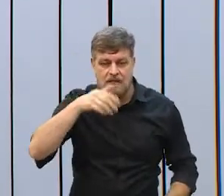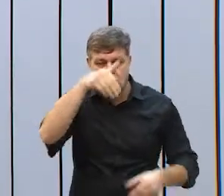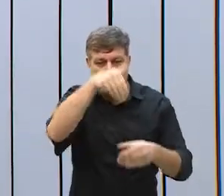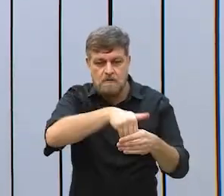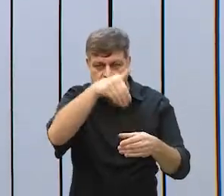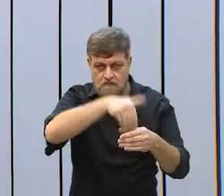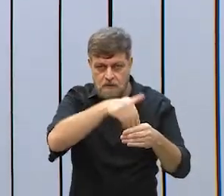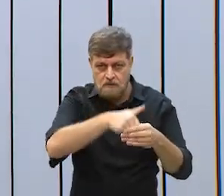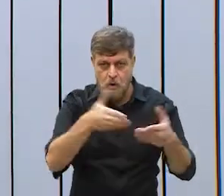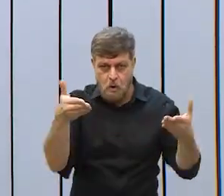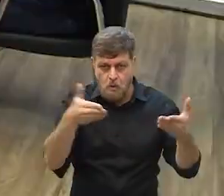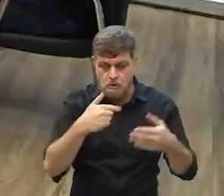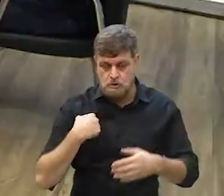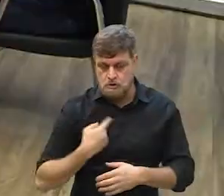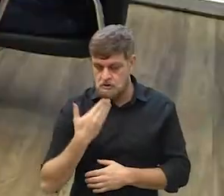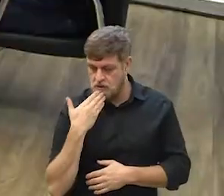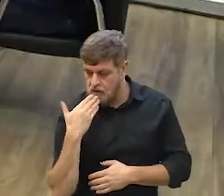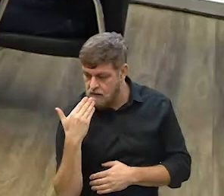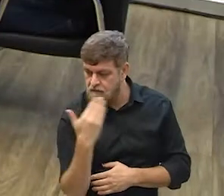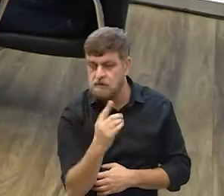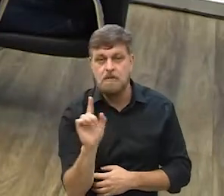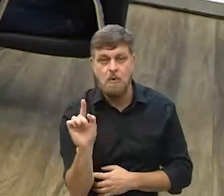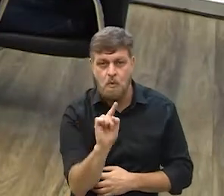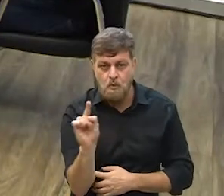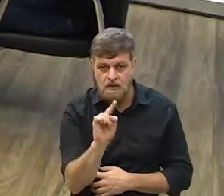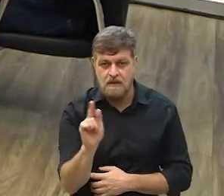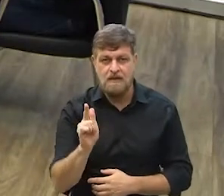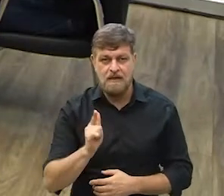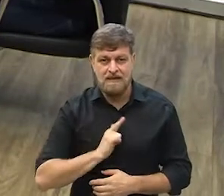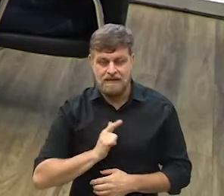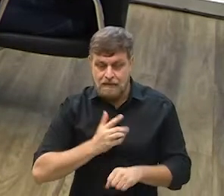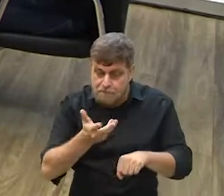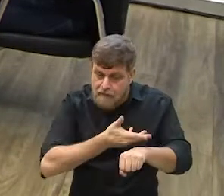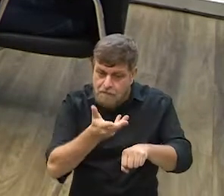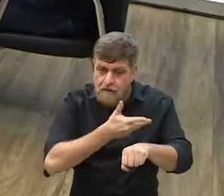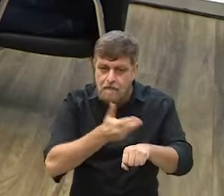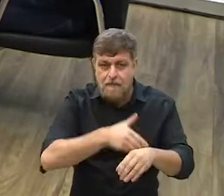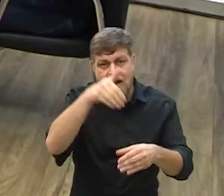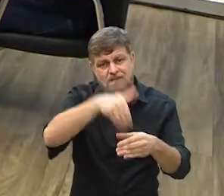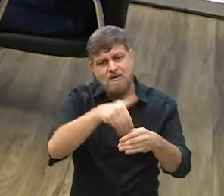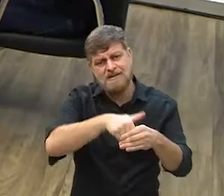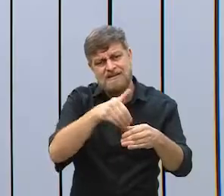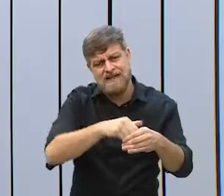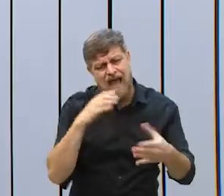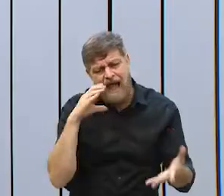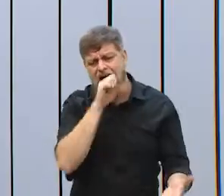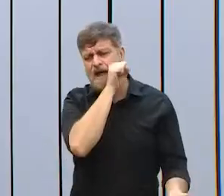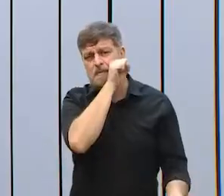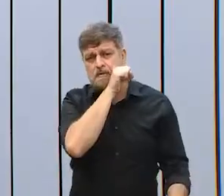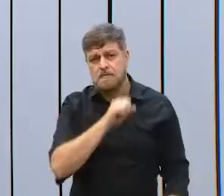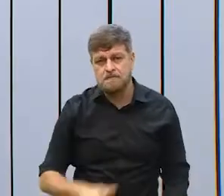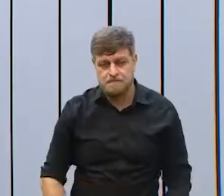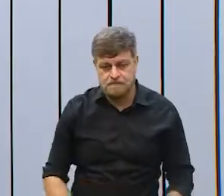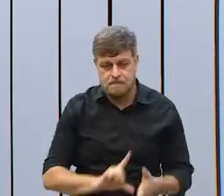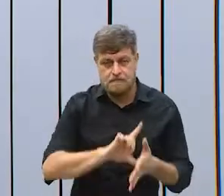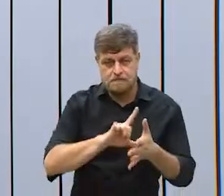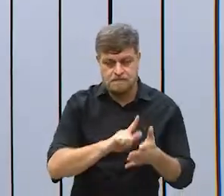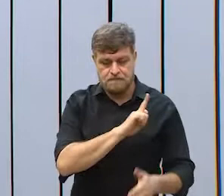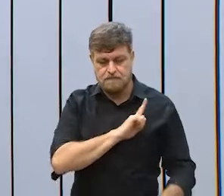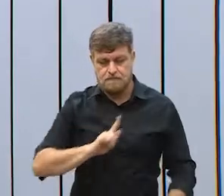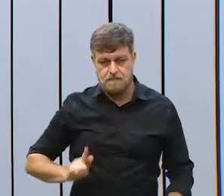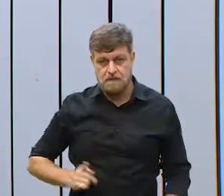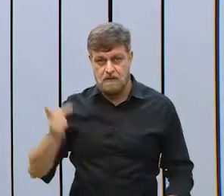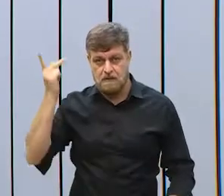votam, inclusive hoje nós pedimos, né, Cecílio, sim, em conjunto, a celeridade, né, que seja votado quanto antes. Aí vai para o